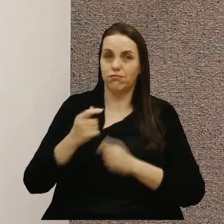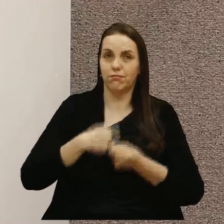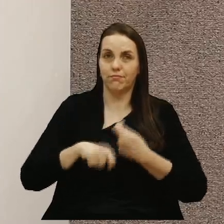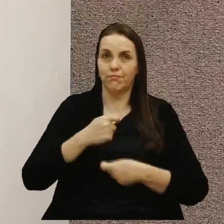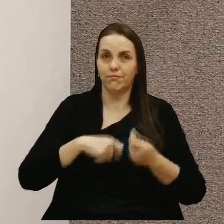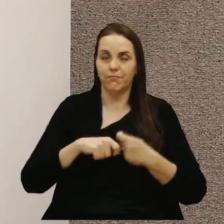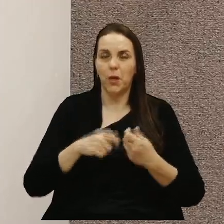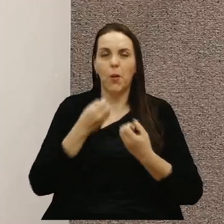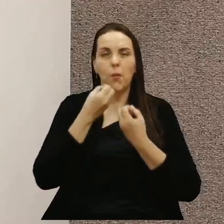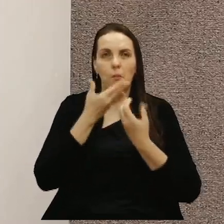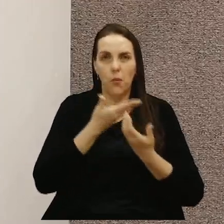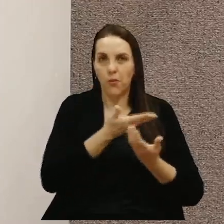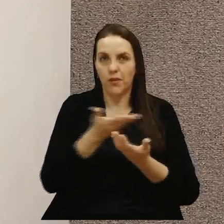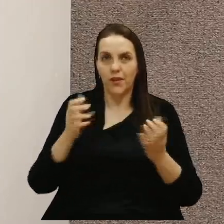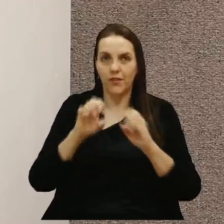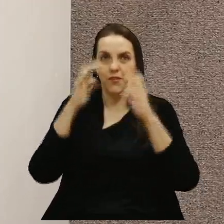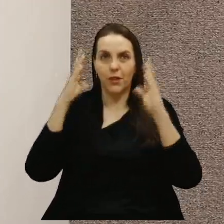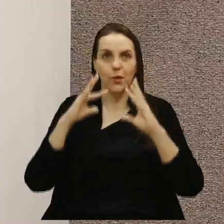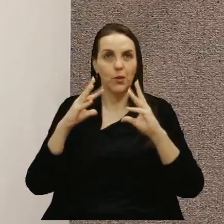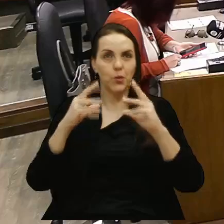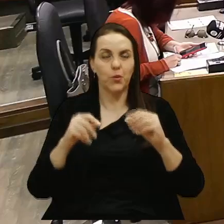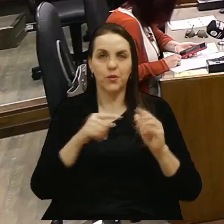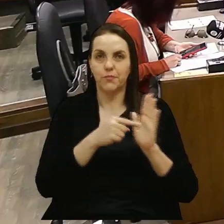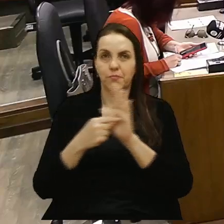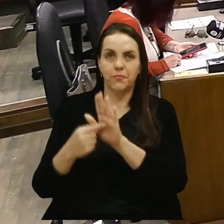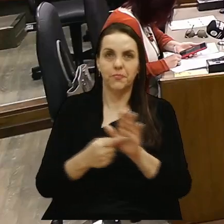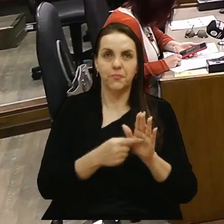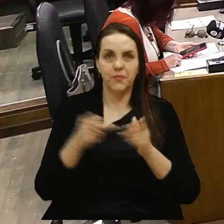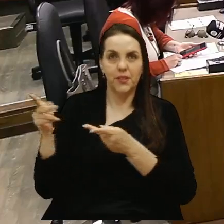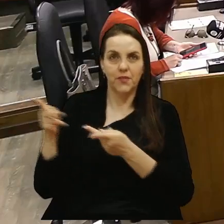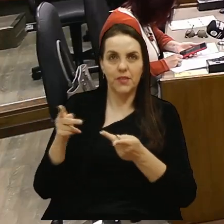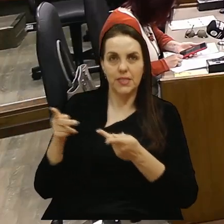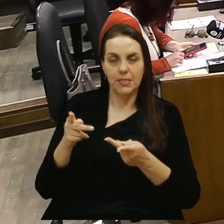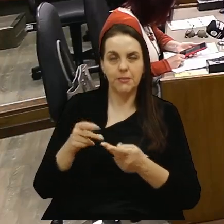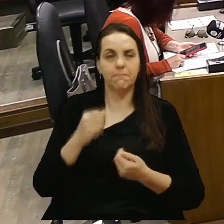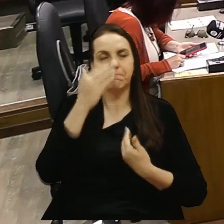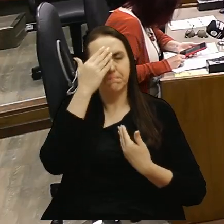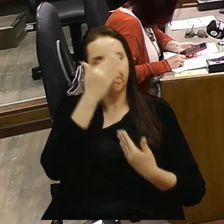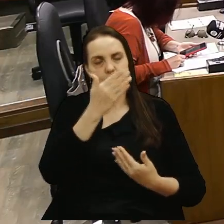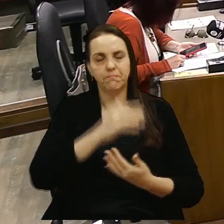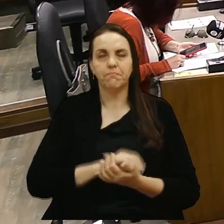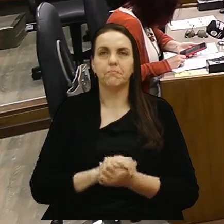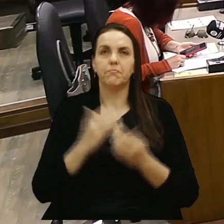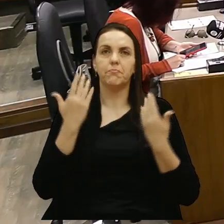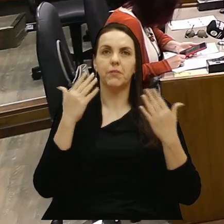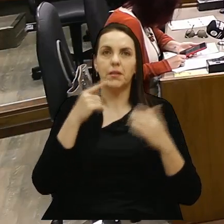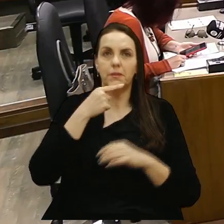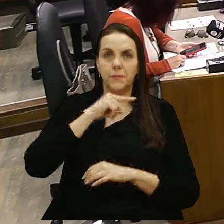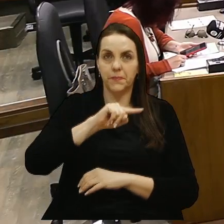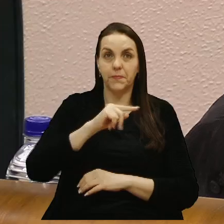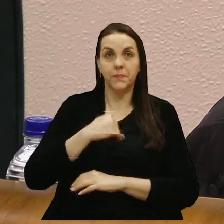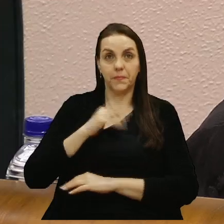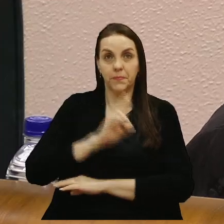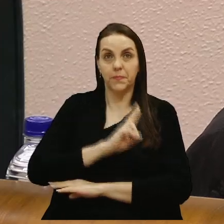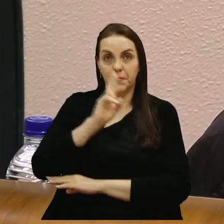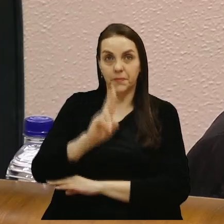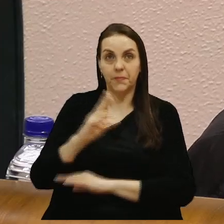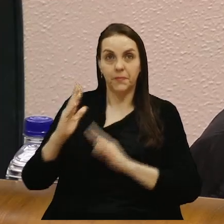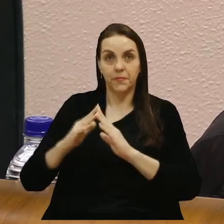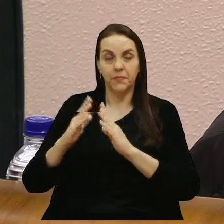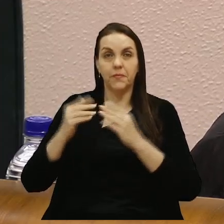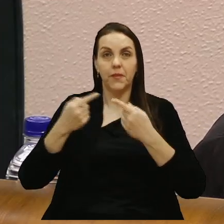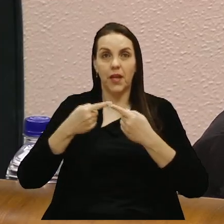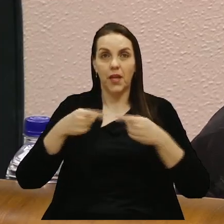os expositores e visitantes. Era isso, muito obrigado. Parabéns, vereador Caleb. Estarei representando esta casa na abertura